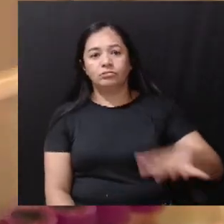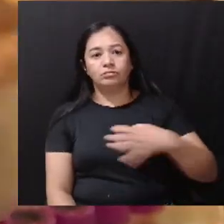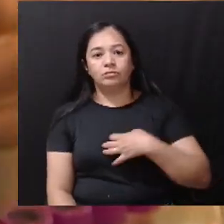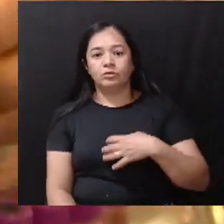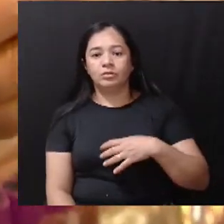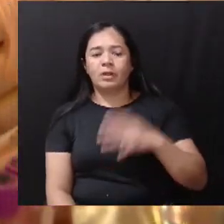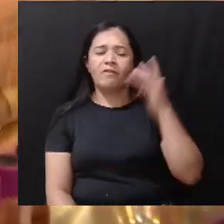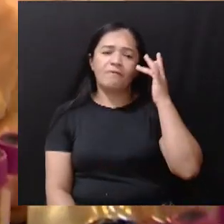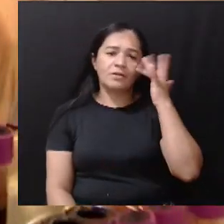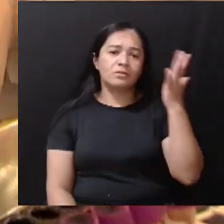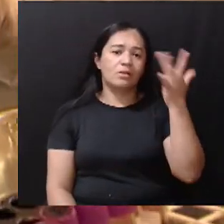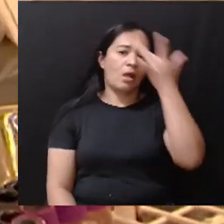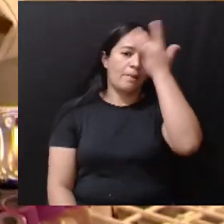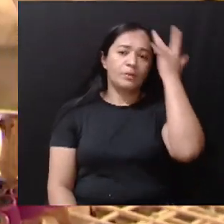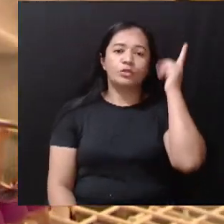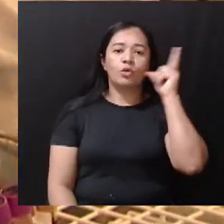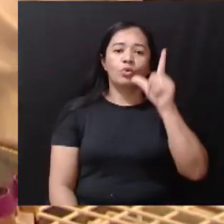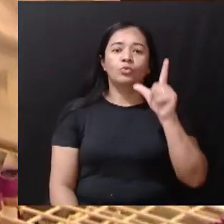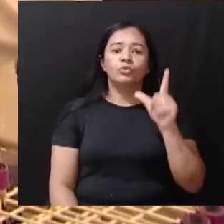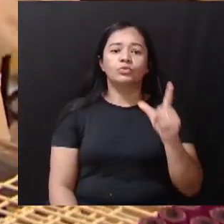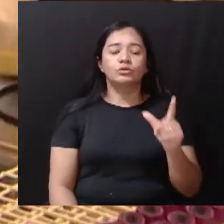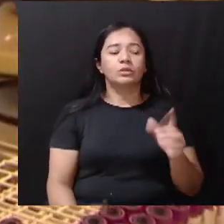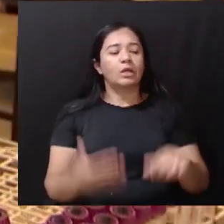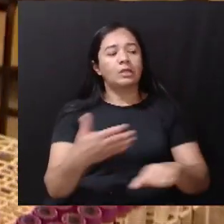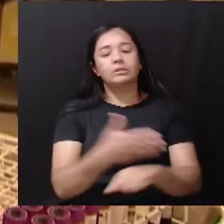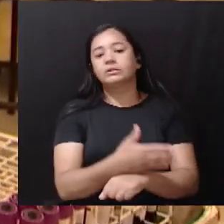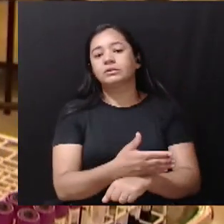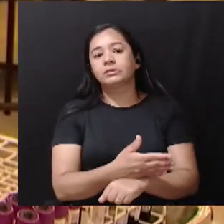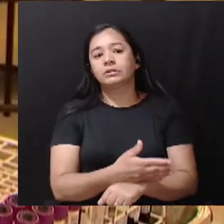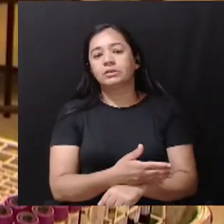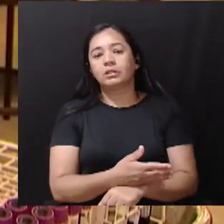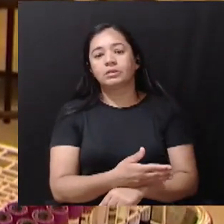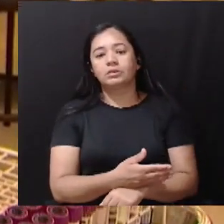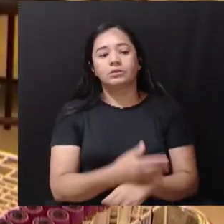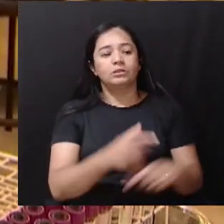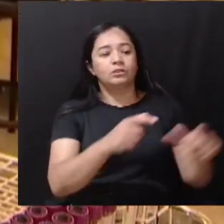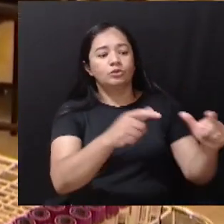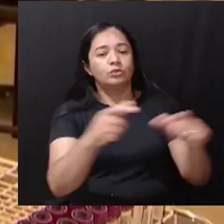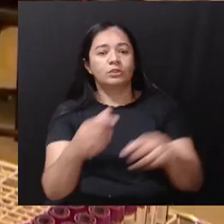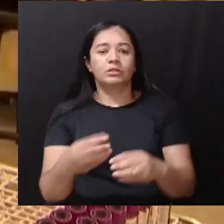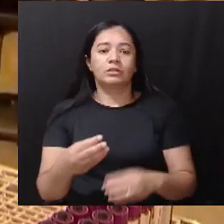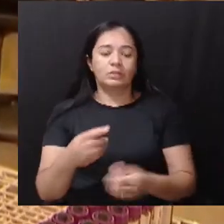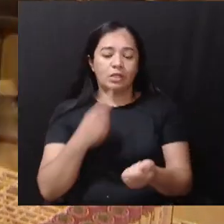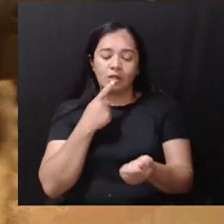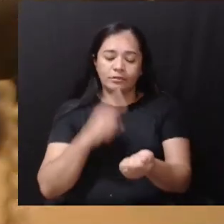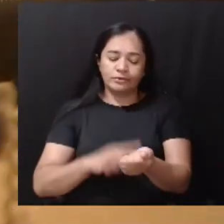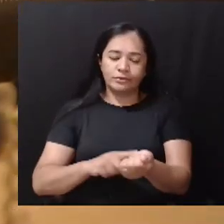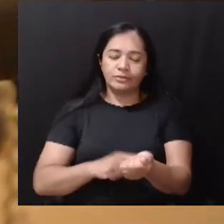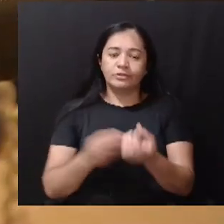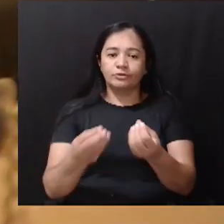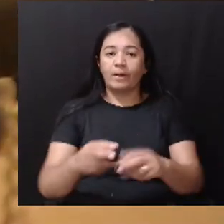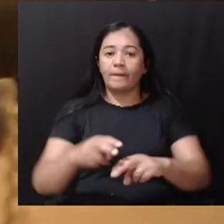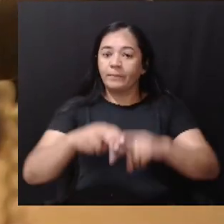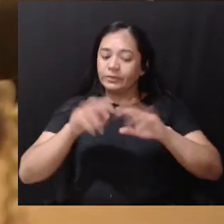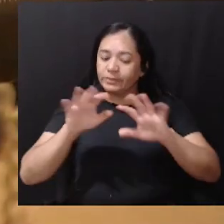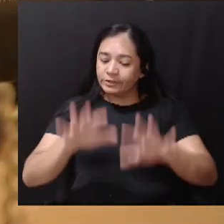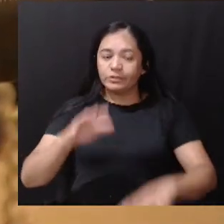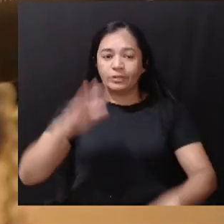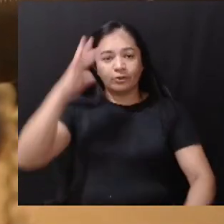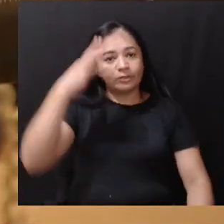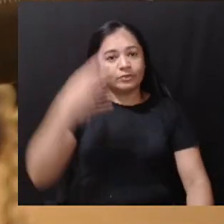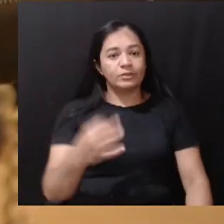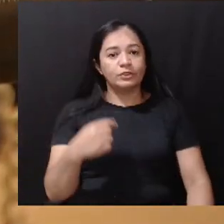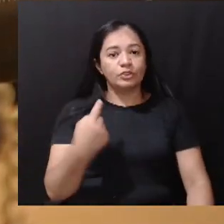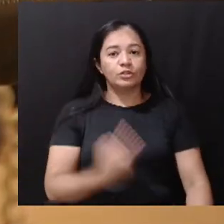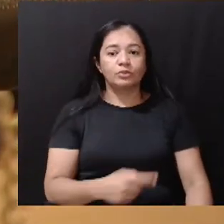pessoa tenha mais acessos à doação de sangue no nosso município. Com isso, tenho certeza que nós